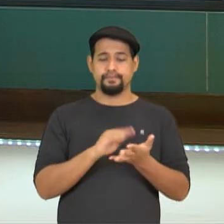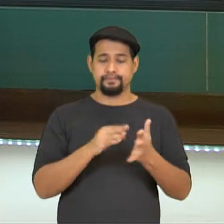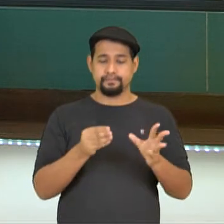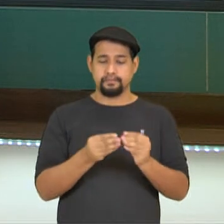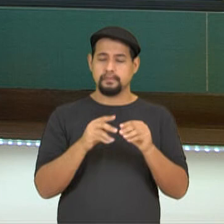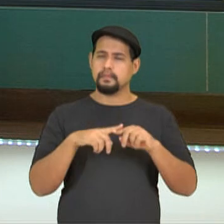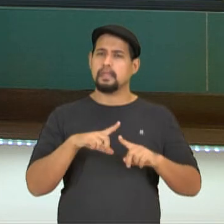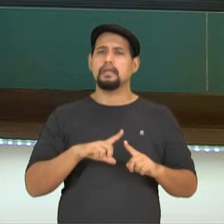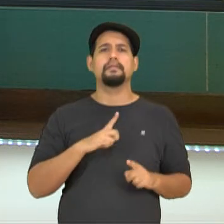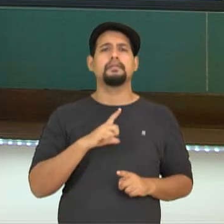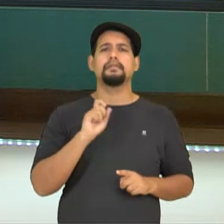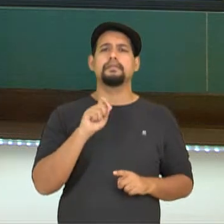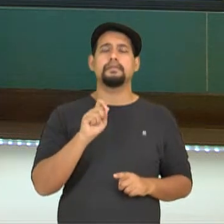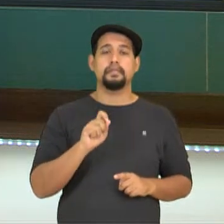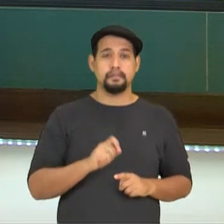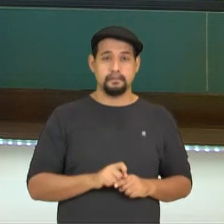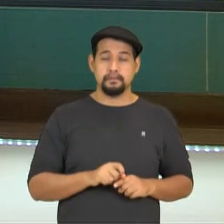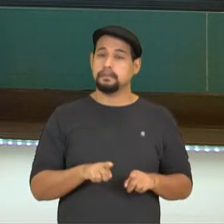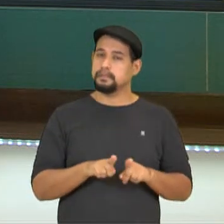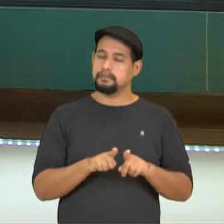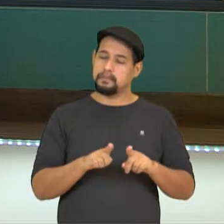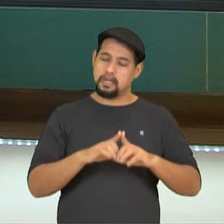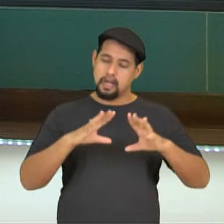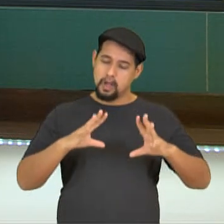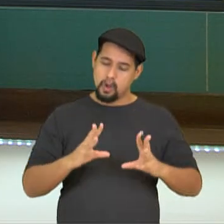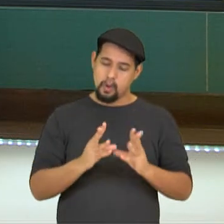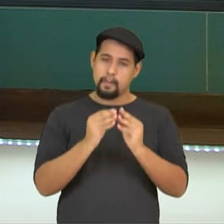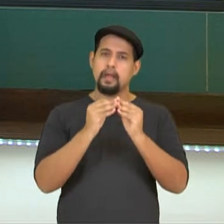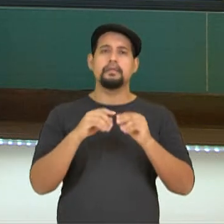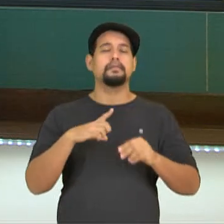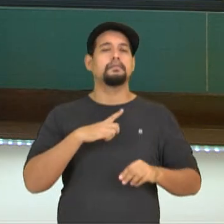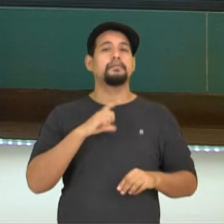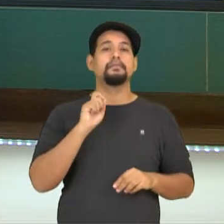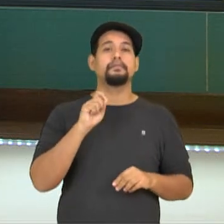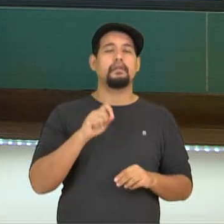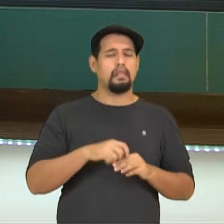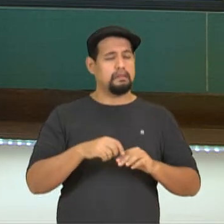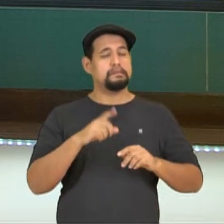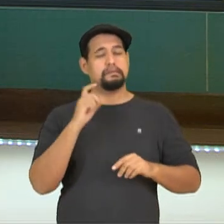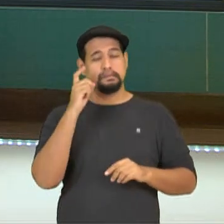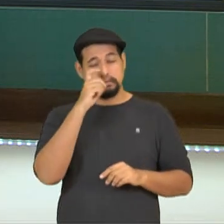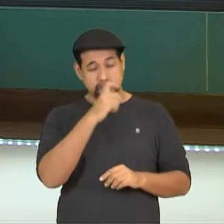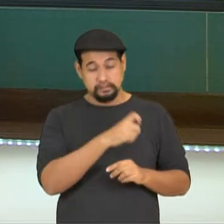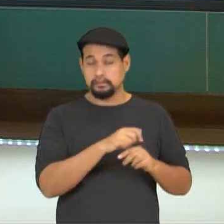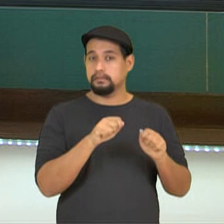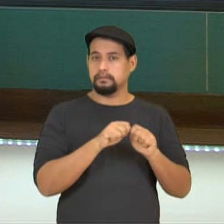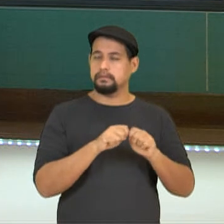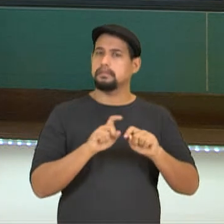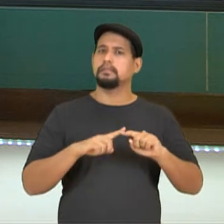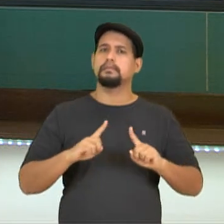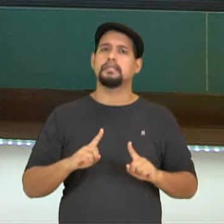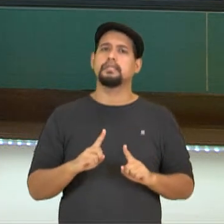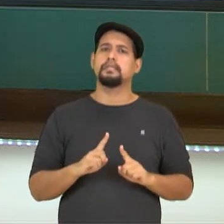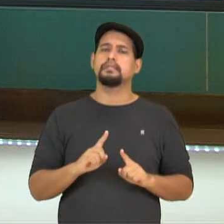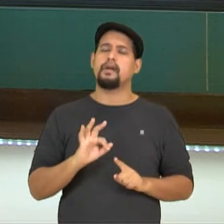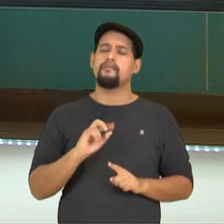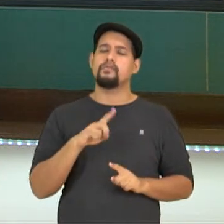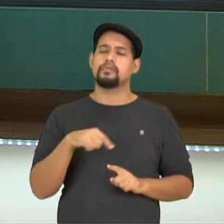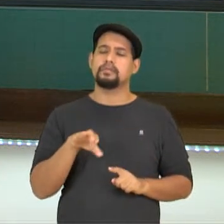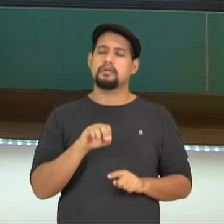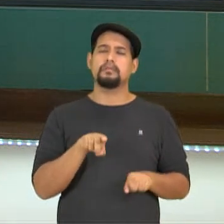também tinham as equações completas, que dava até um pouquinho mais de trabalho para resolver. As funções